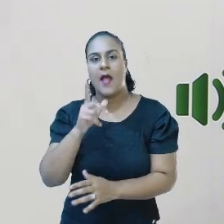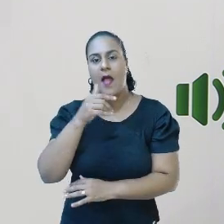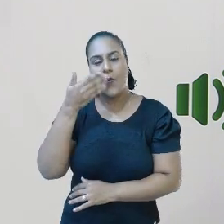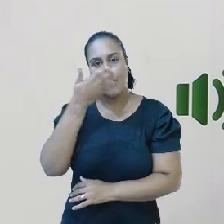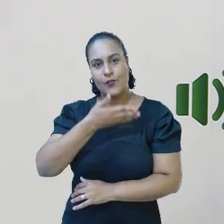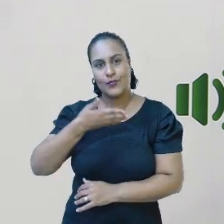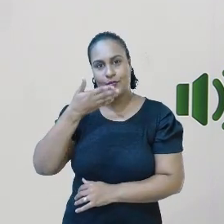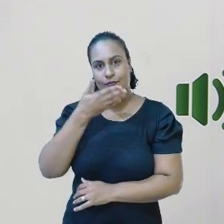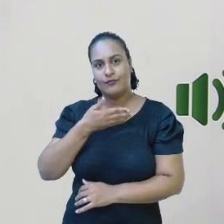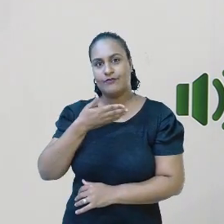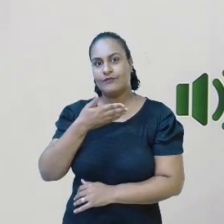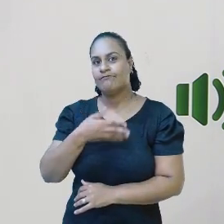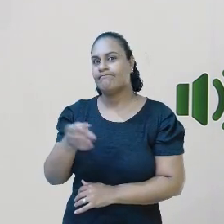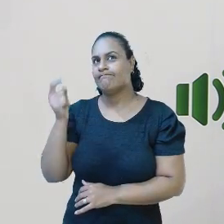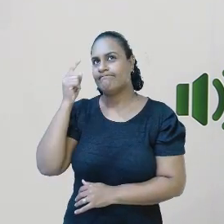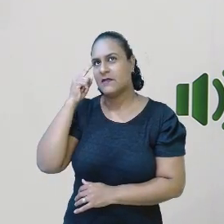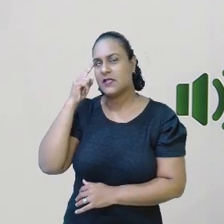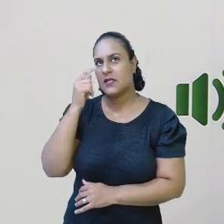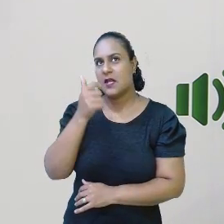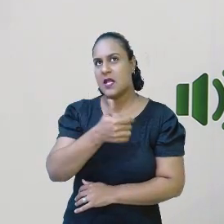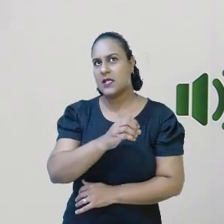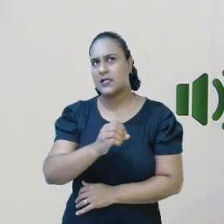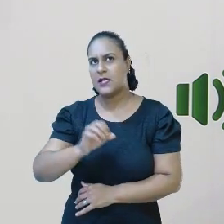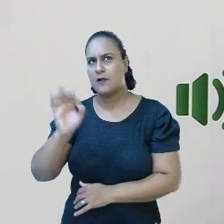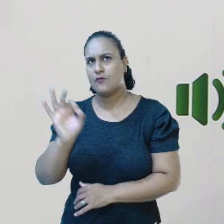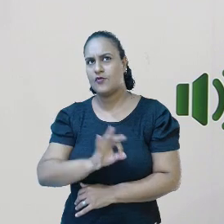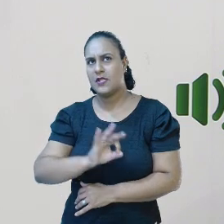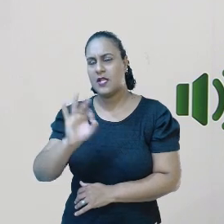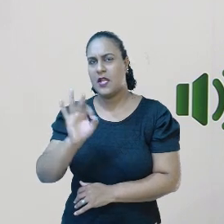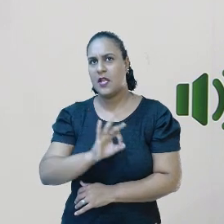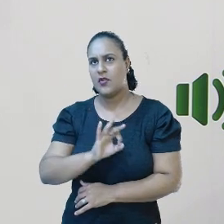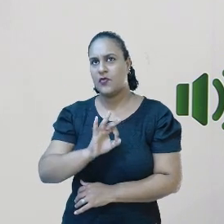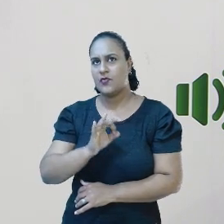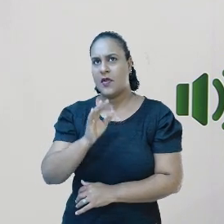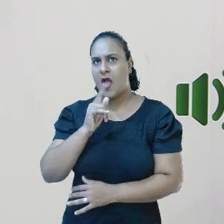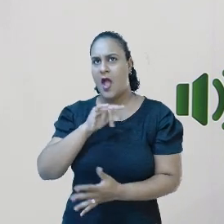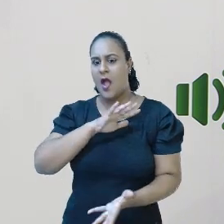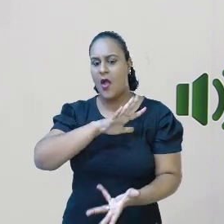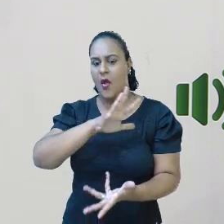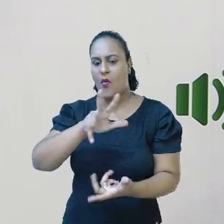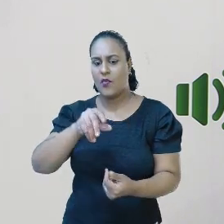veja, pensar em 100% da água do nosso planeta,